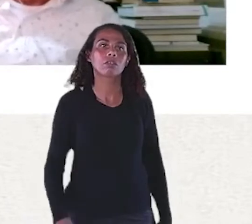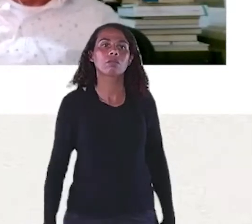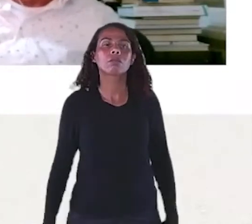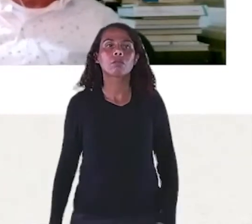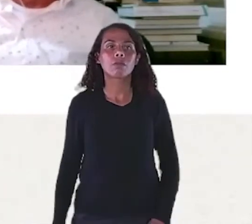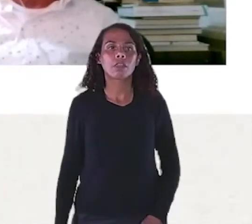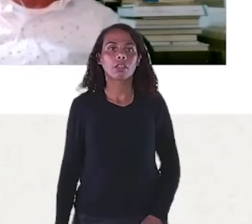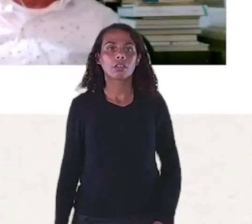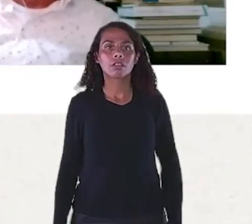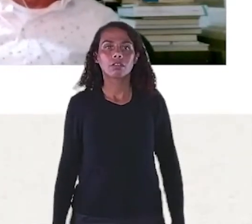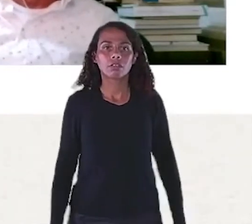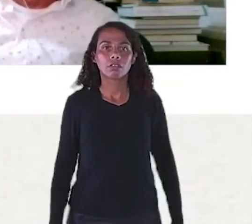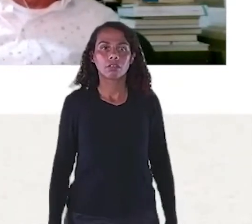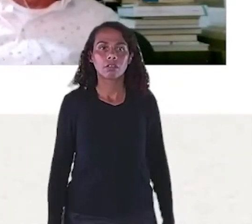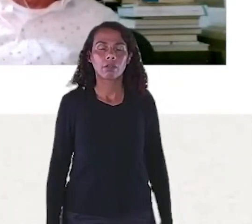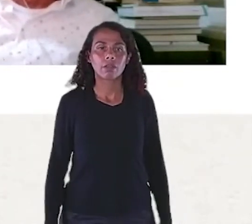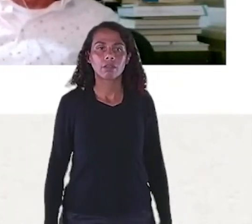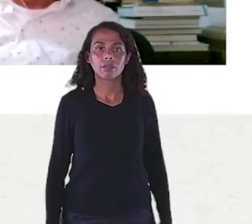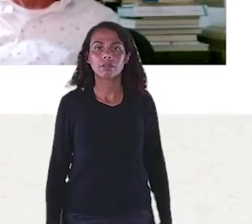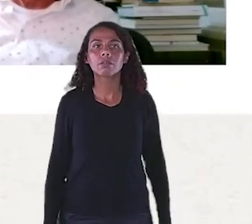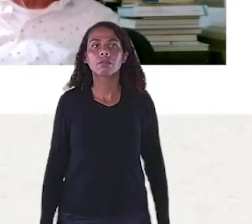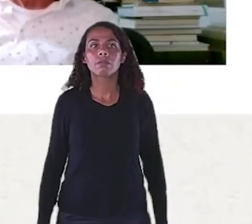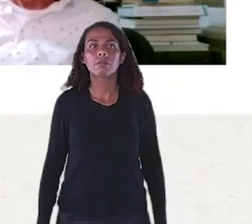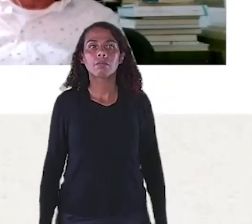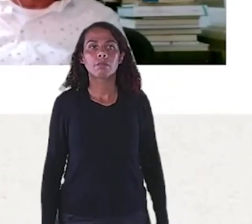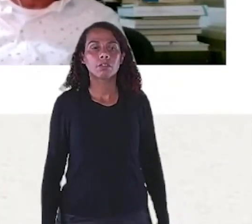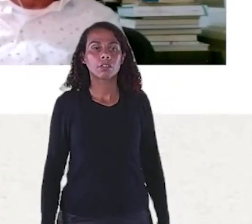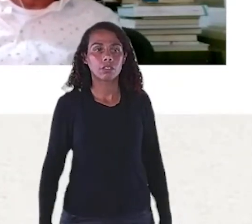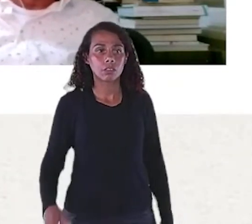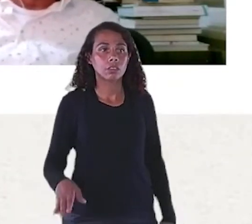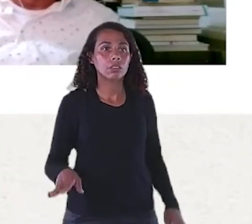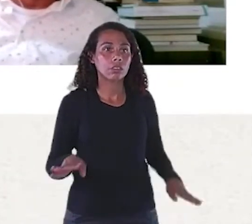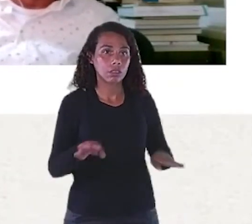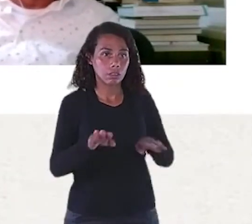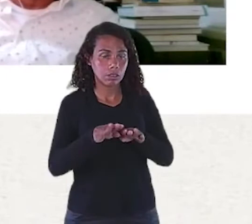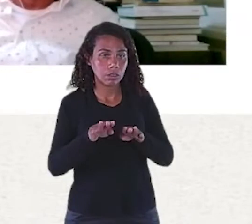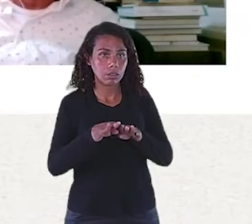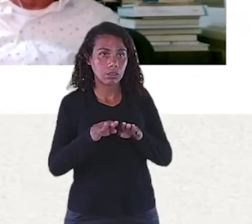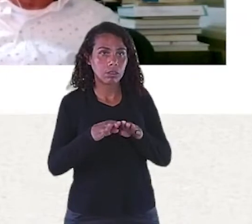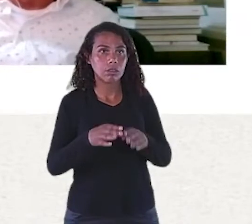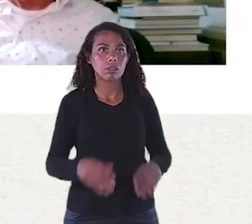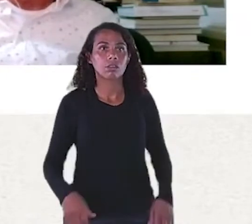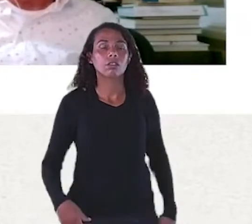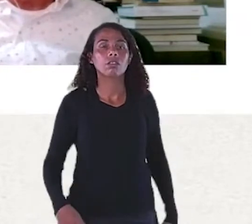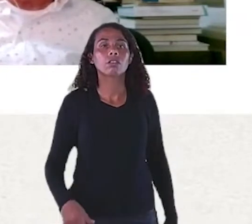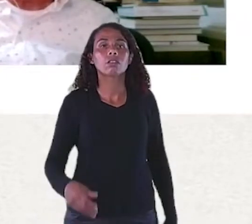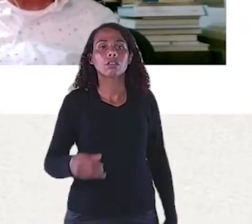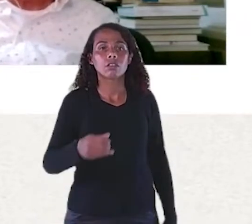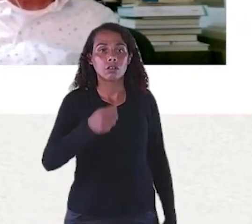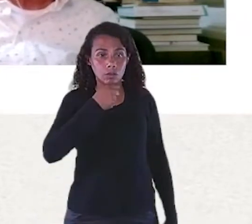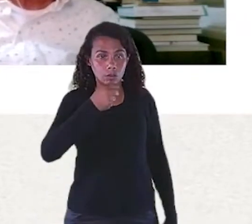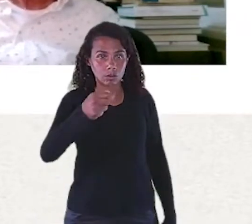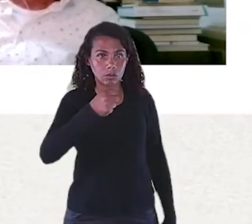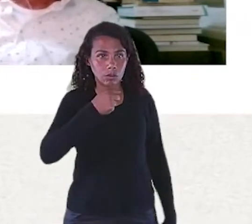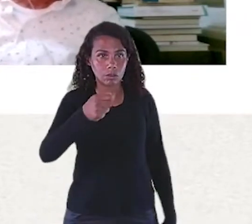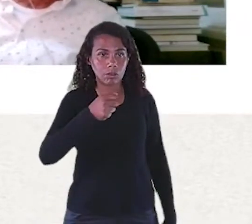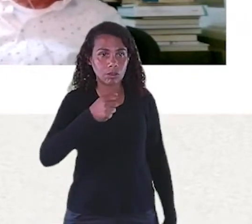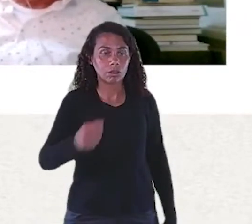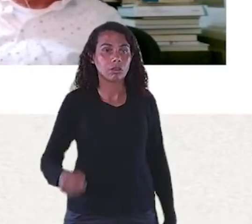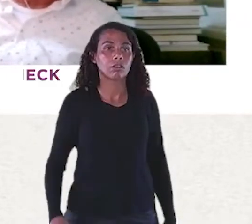Que faz o prêmio Werneck, ué. Sim, ele criou um prêmio Werneck e ele faz uma